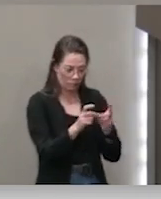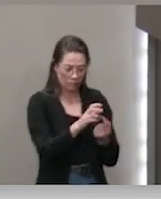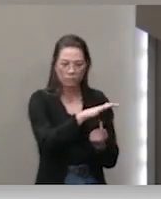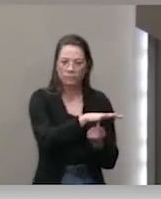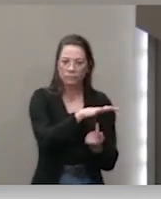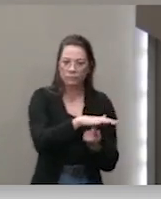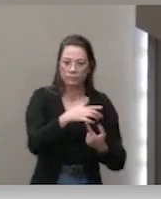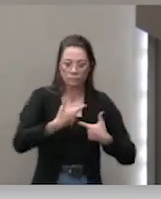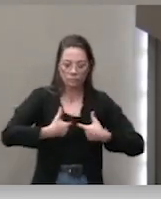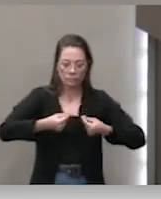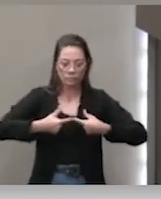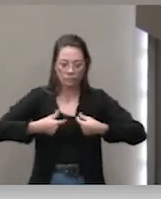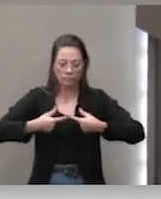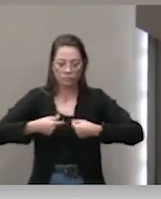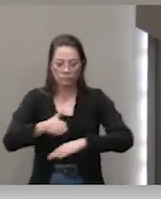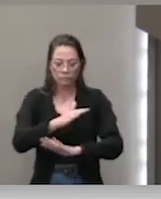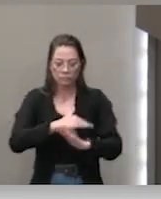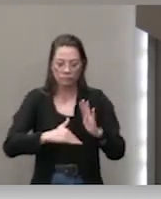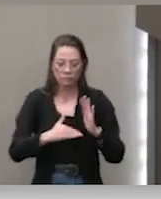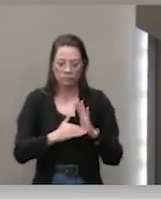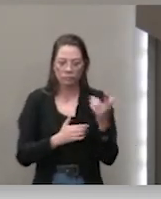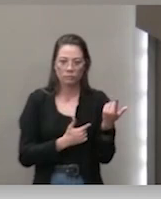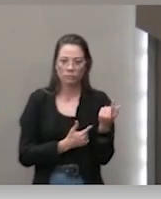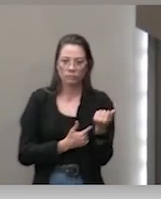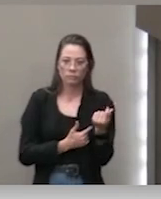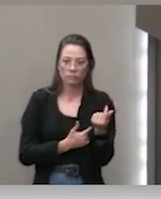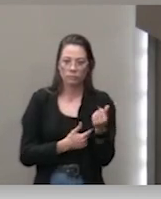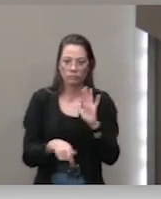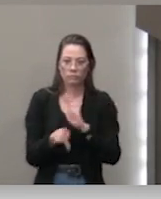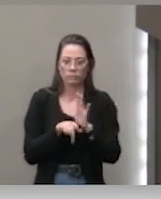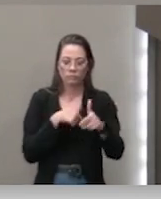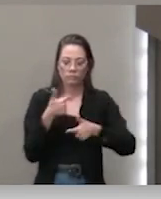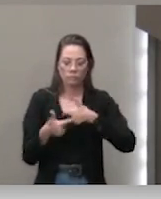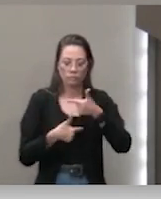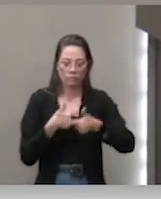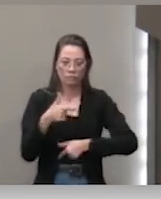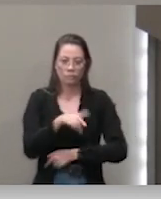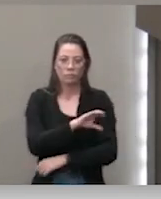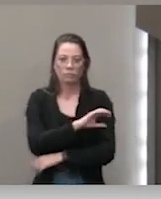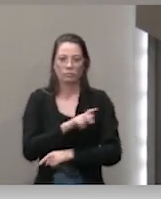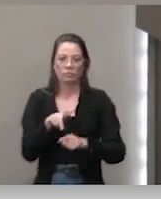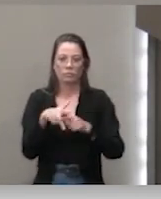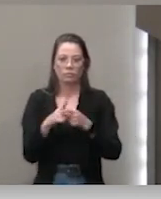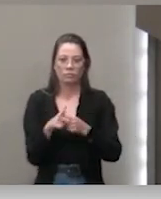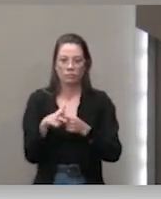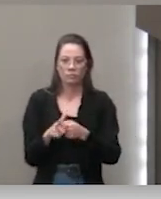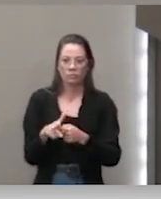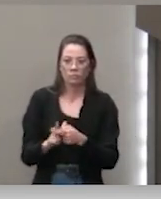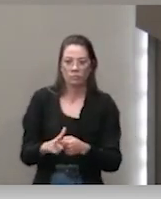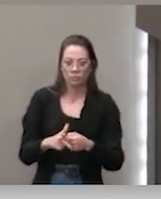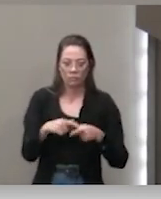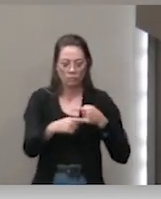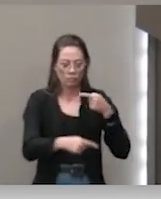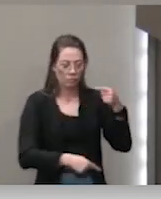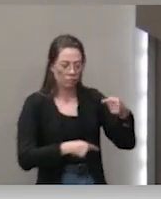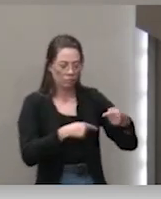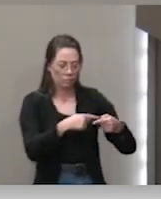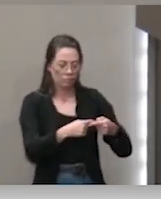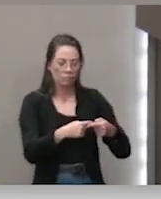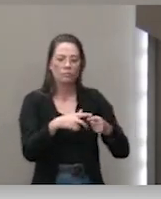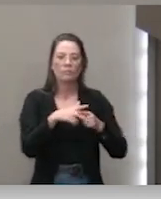que gastavam todo o dinheiro do seu trabalho em oficina, com pneus.